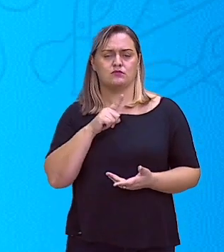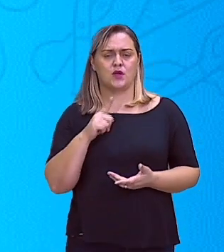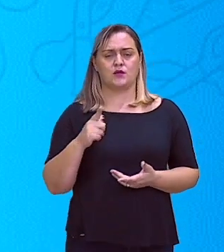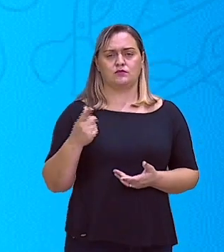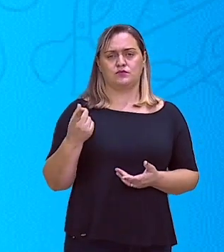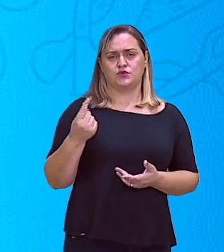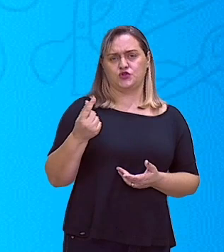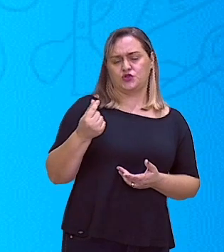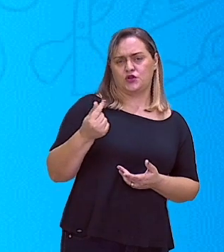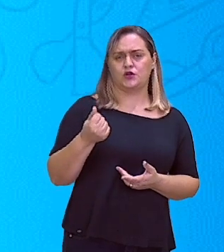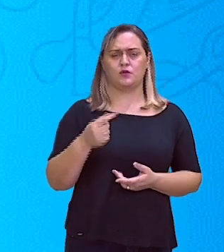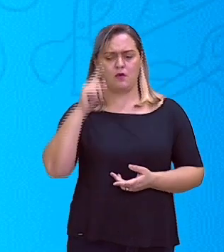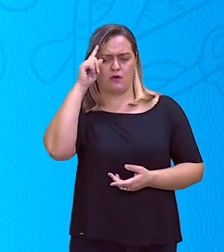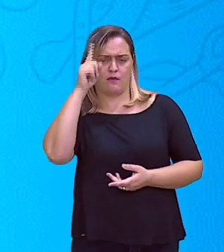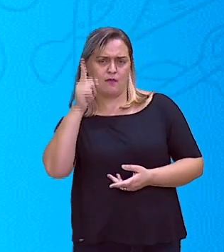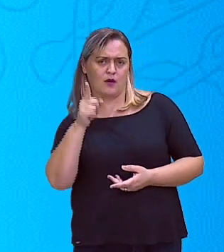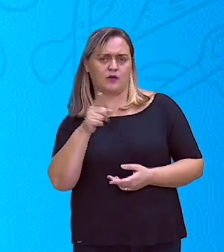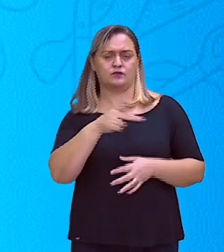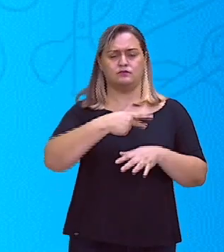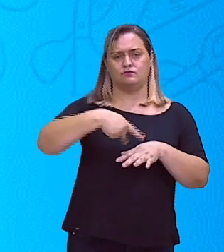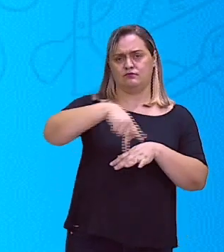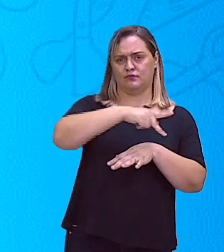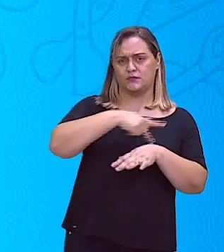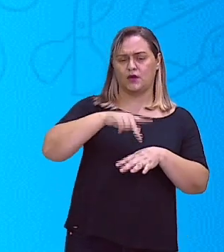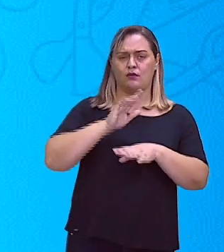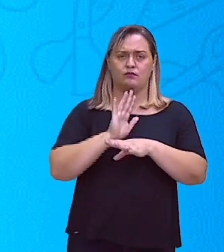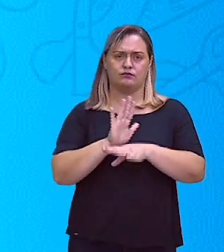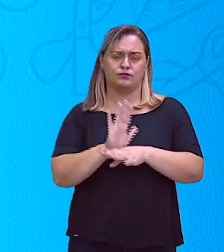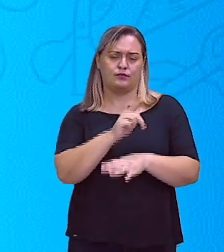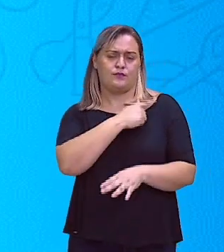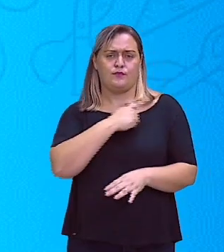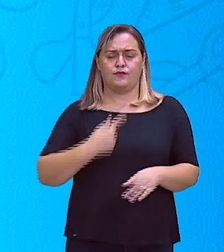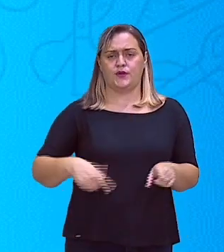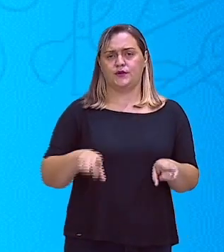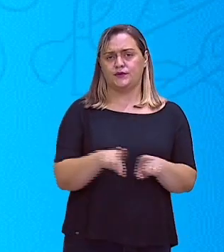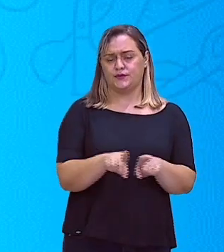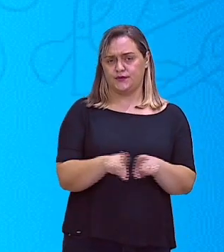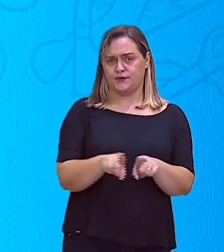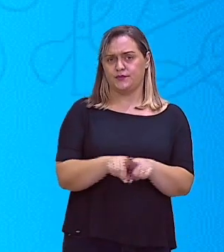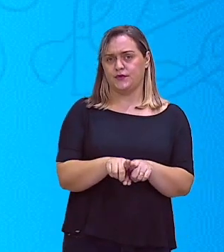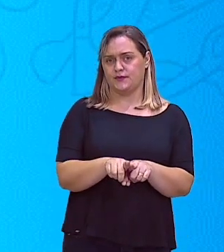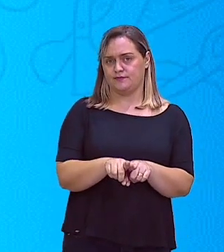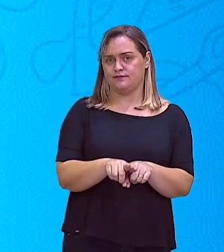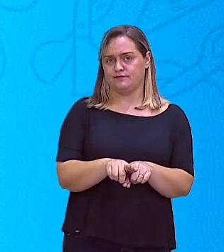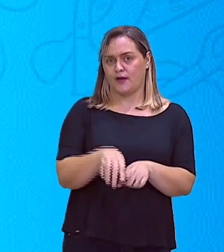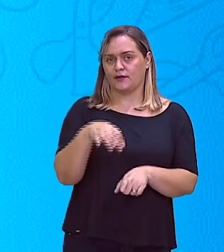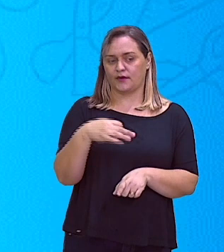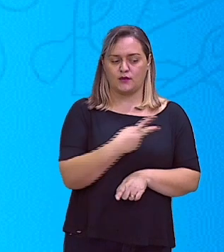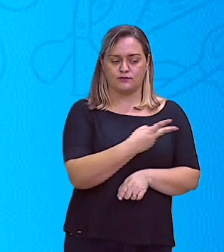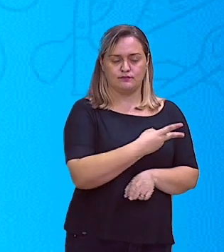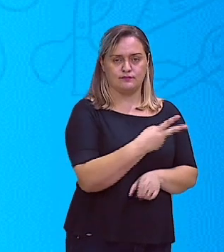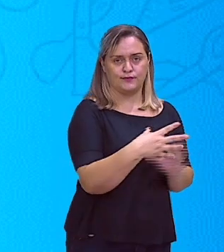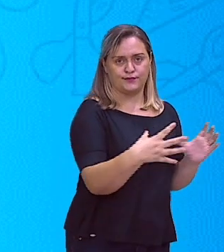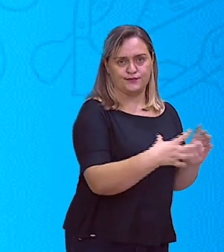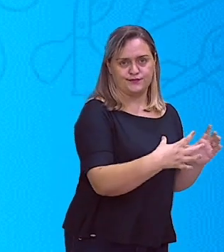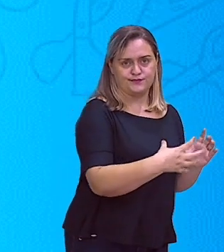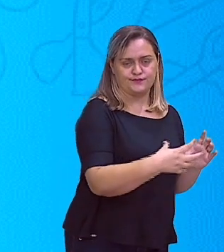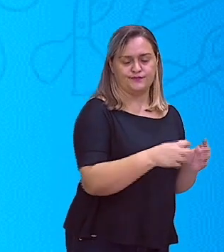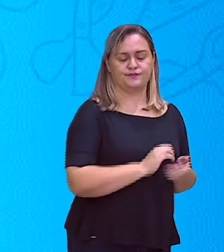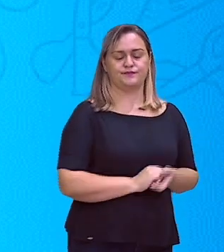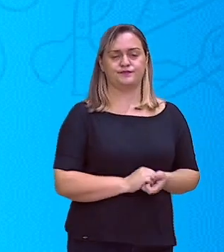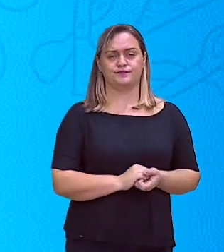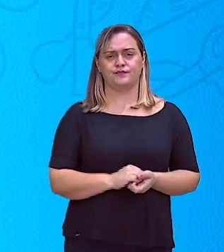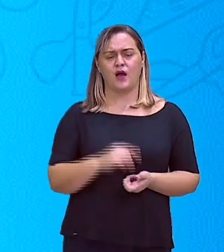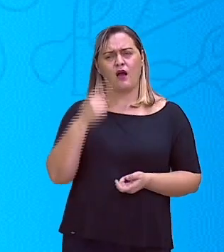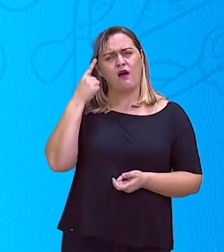e que faz a pessoa permanecer no pode é a ideia